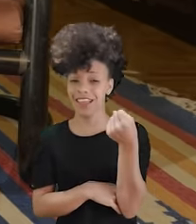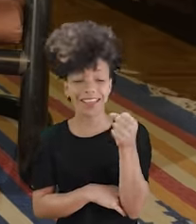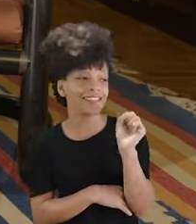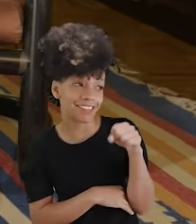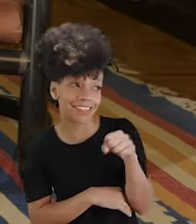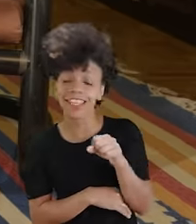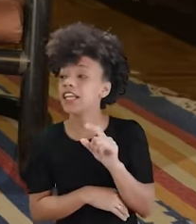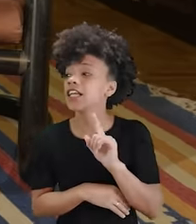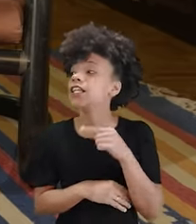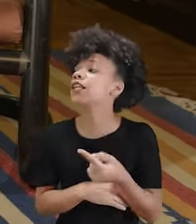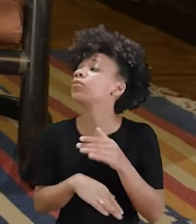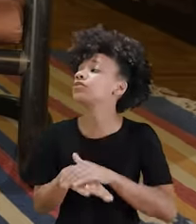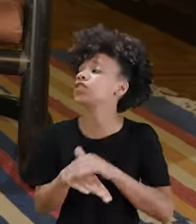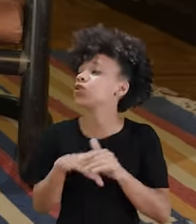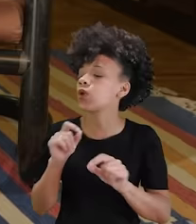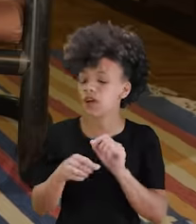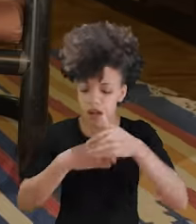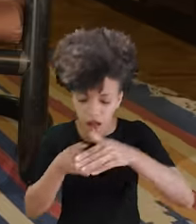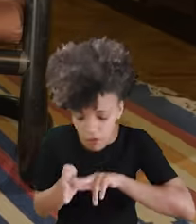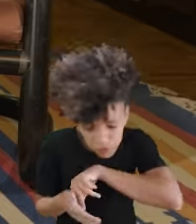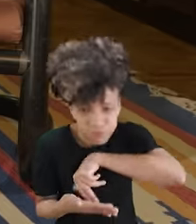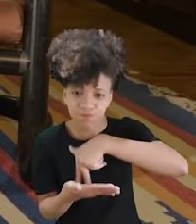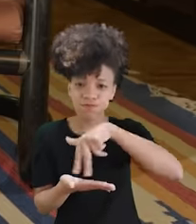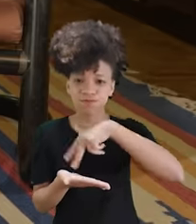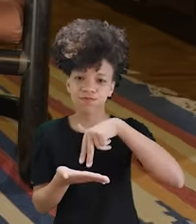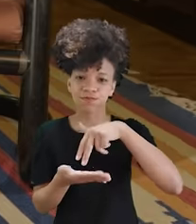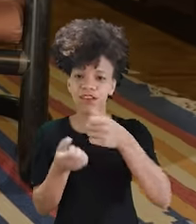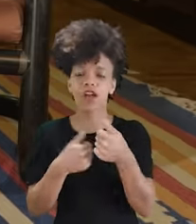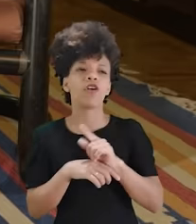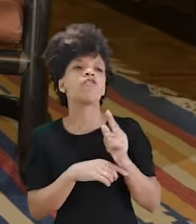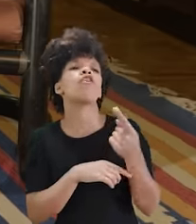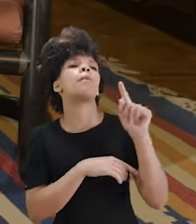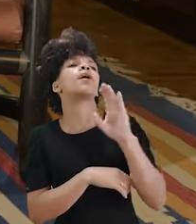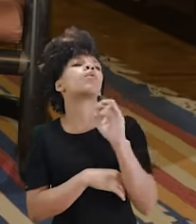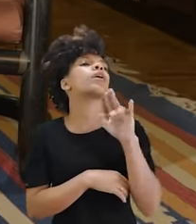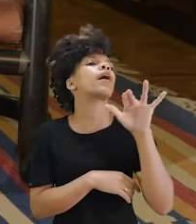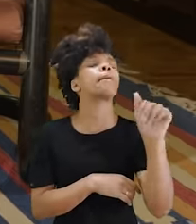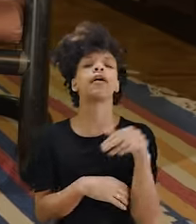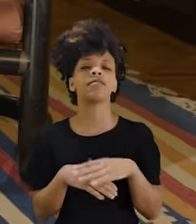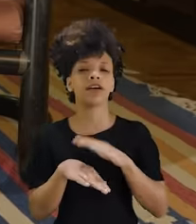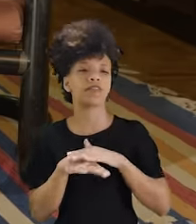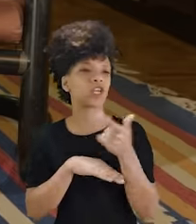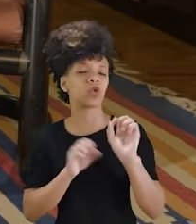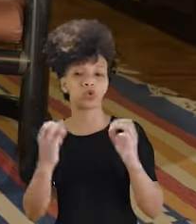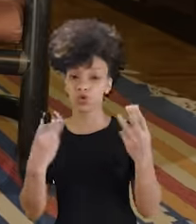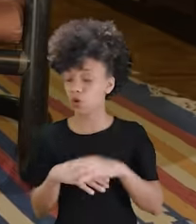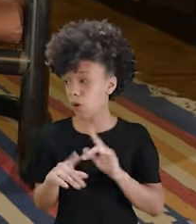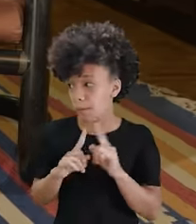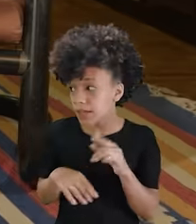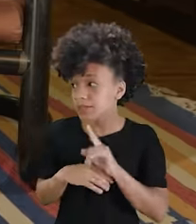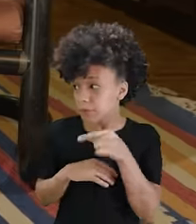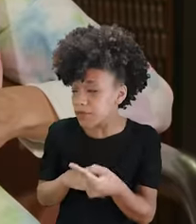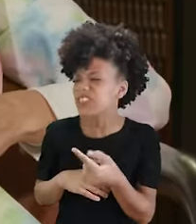de mel e vinho e aí fazendo guardar caixa acabou vou para Cuiabá fazer outros o exato vai com o tempo